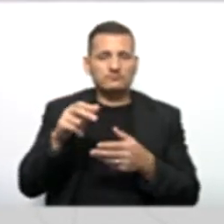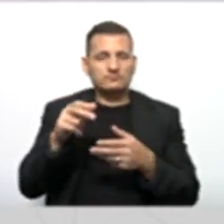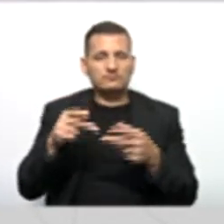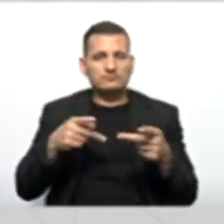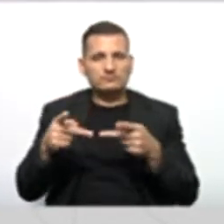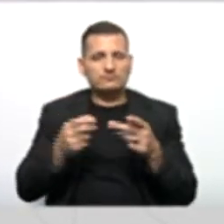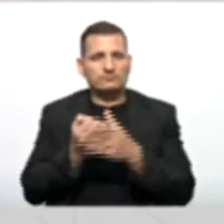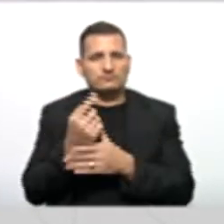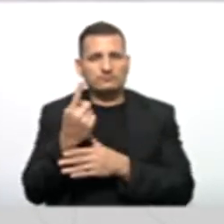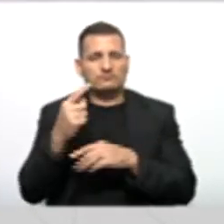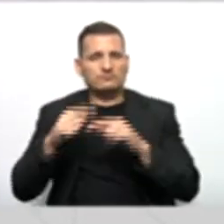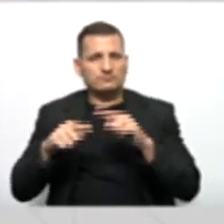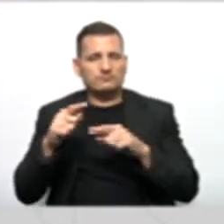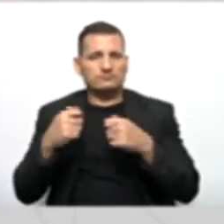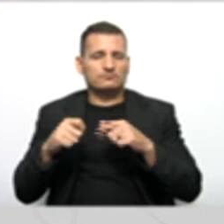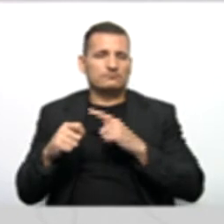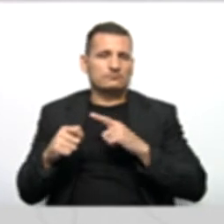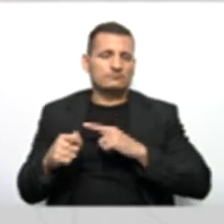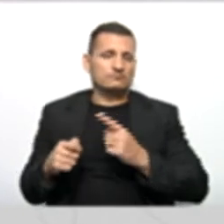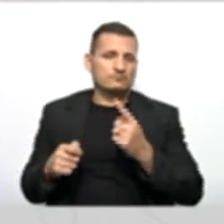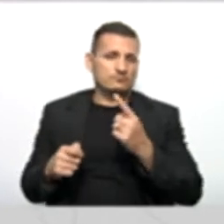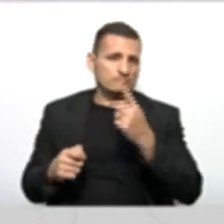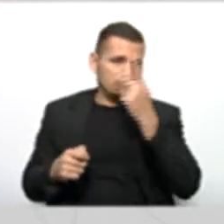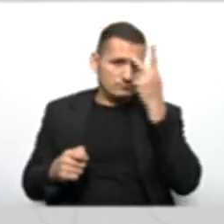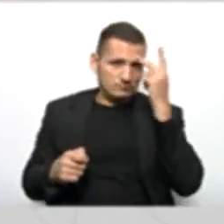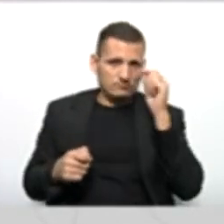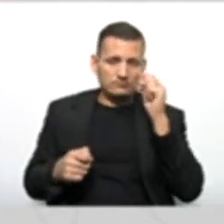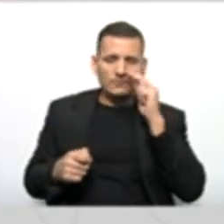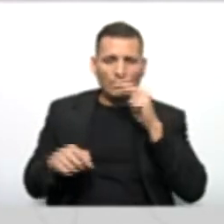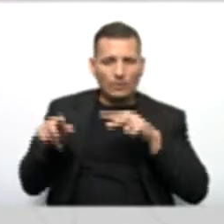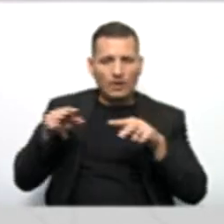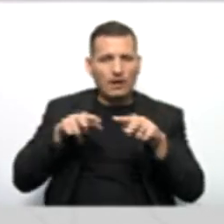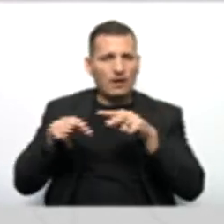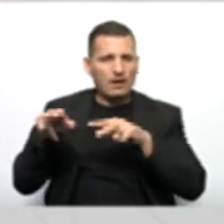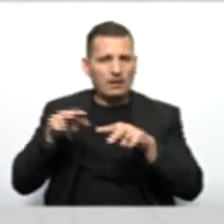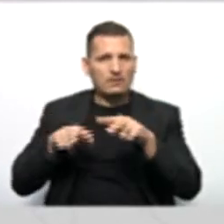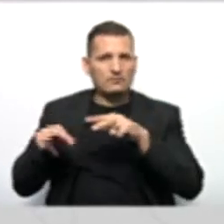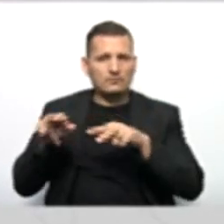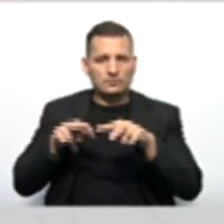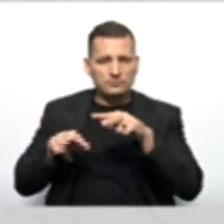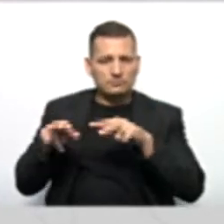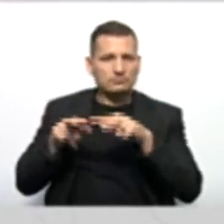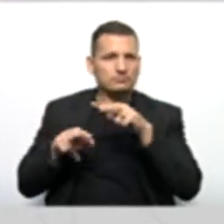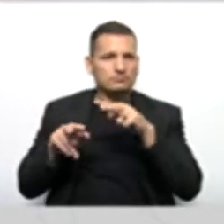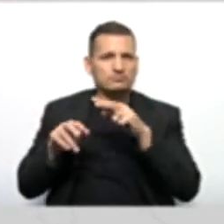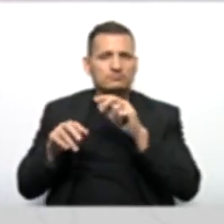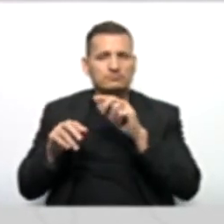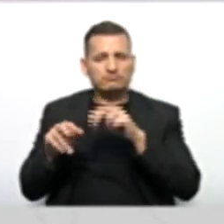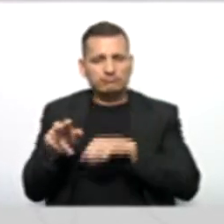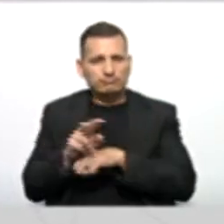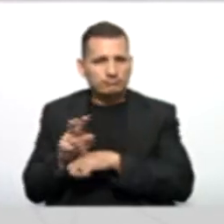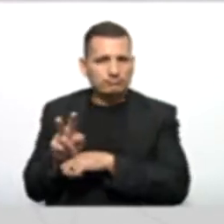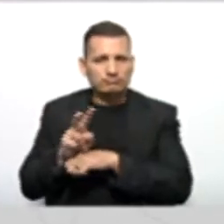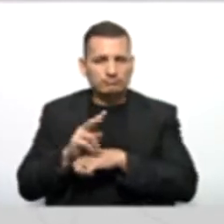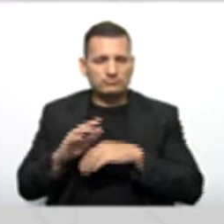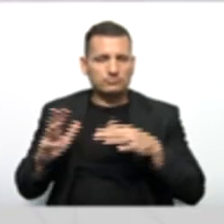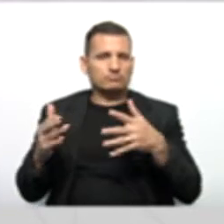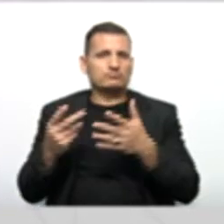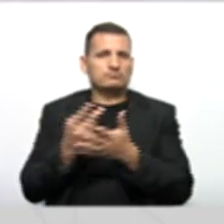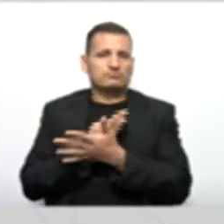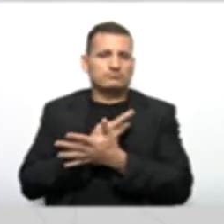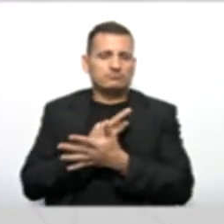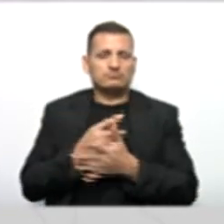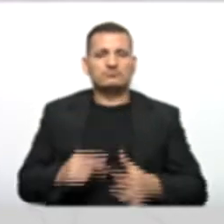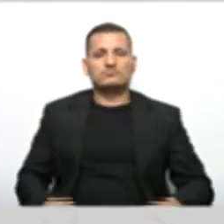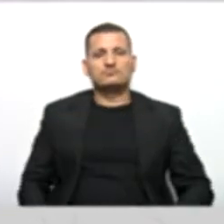produto, eu tenho que ter alguém aí com um olhar macro, um olhar dinâmico, aquele olhar de águia, né, para poder estar supervisionando tudo o que acontece